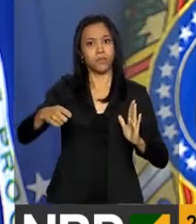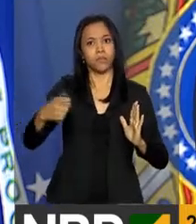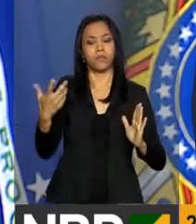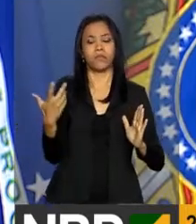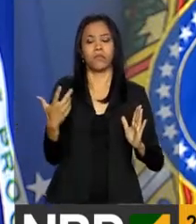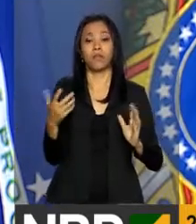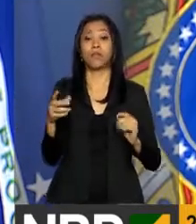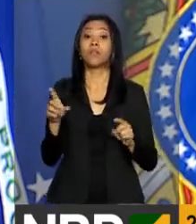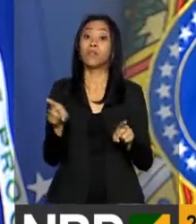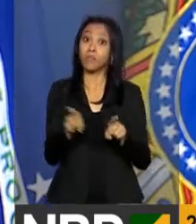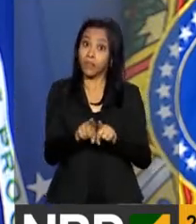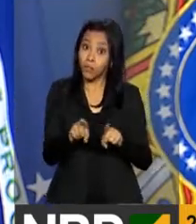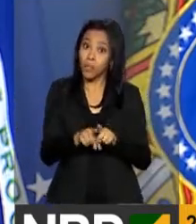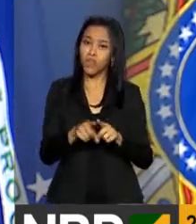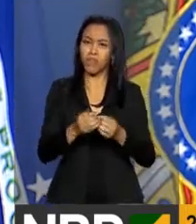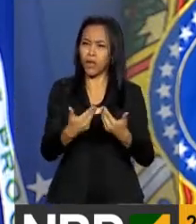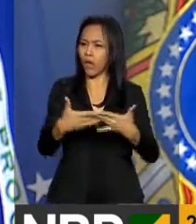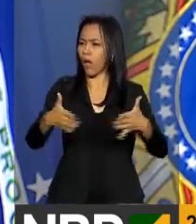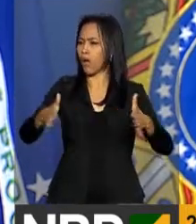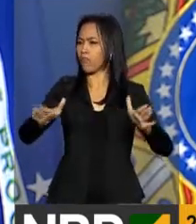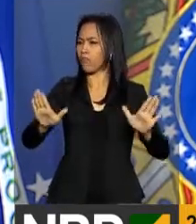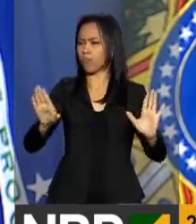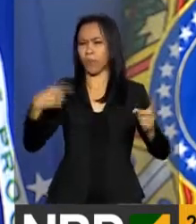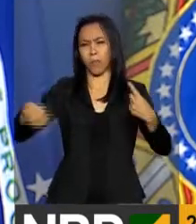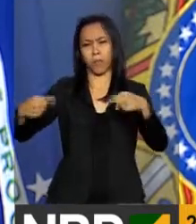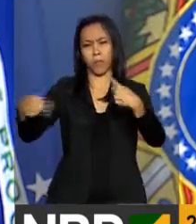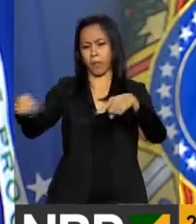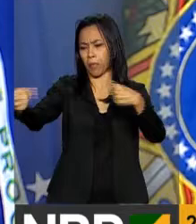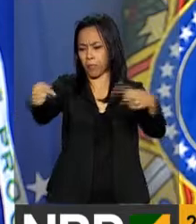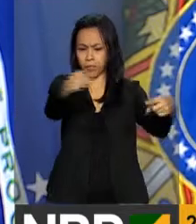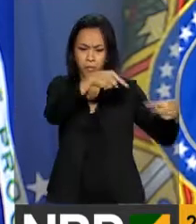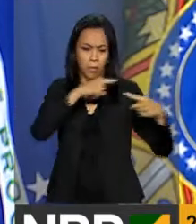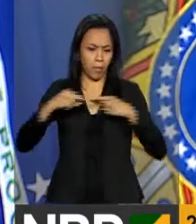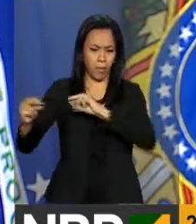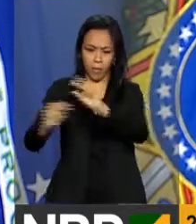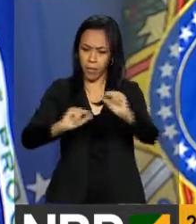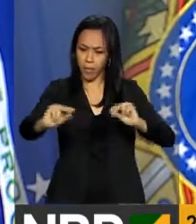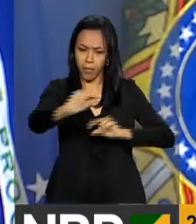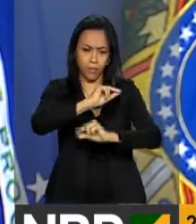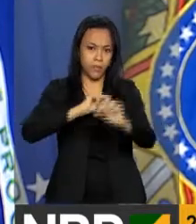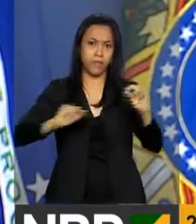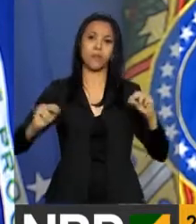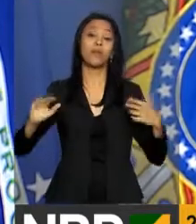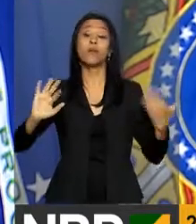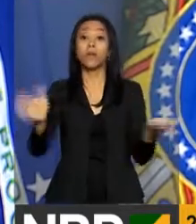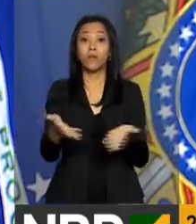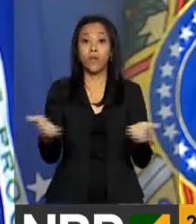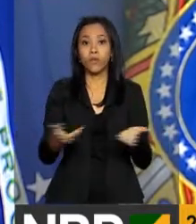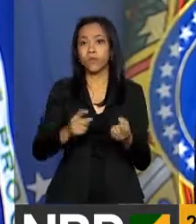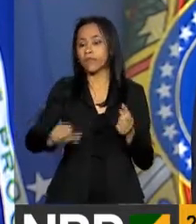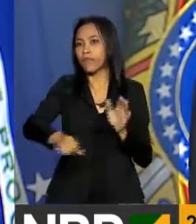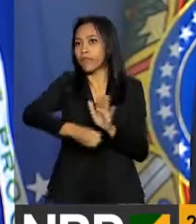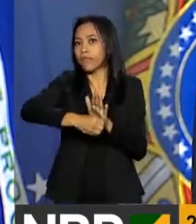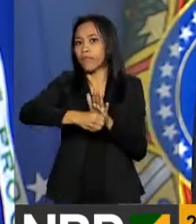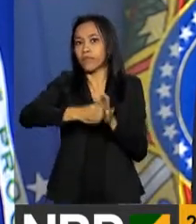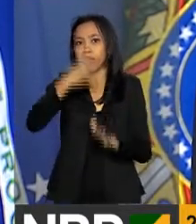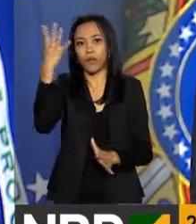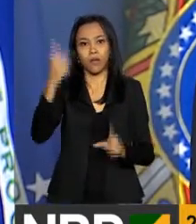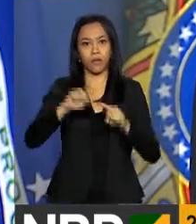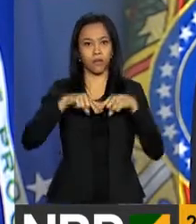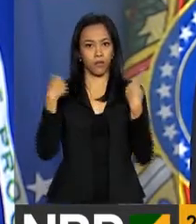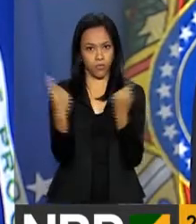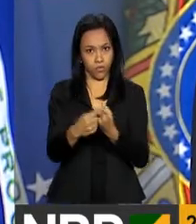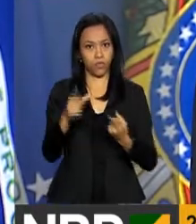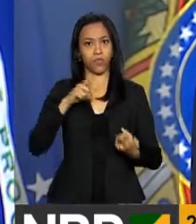né também foi amplamente discutida e hoje em várias várias reuniões que já fizemos